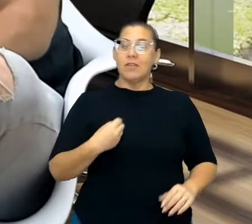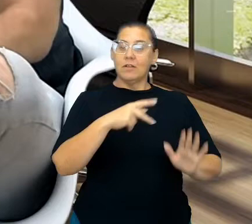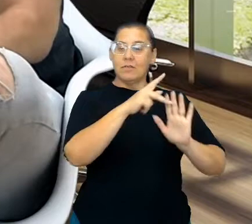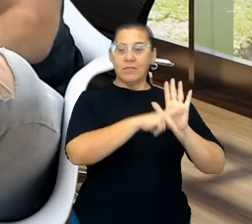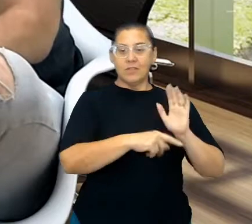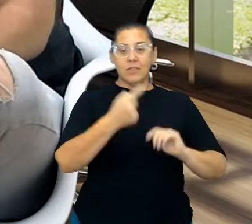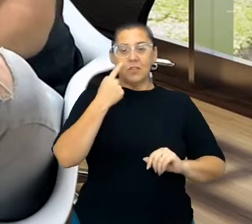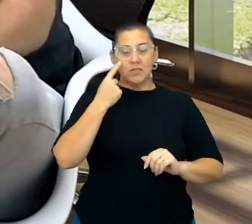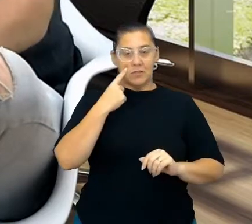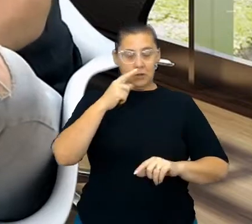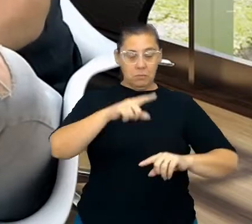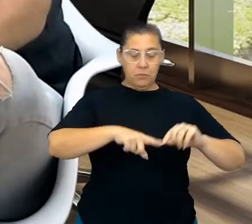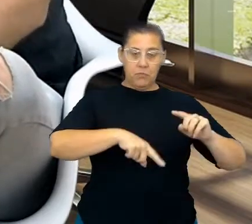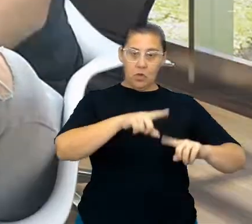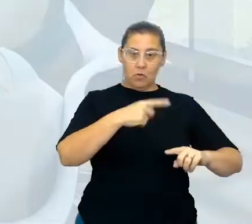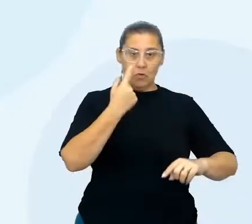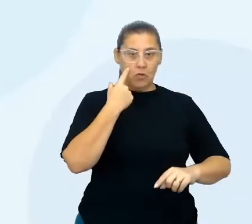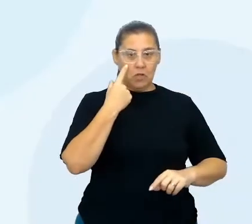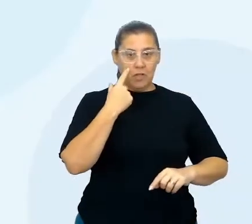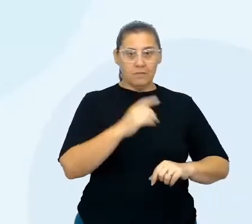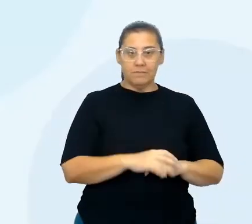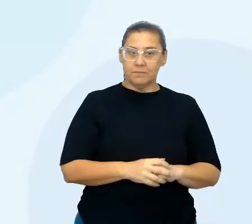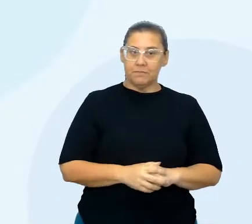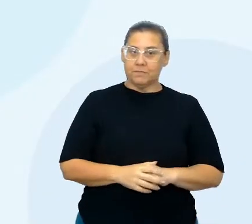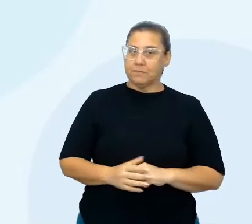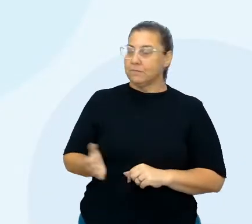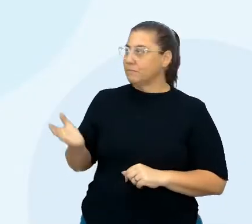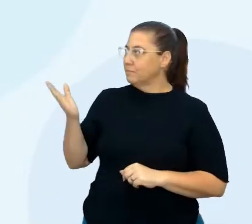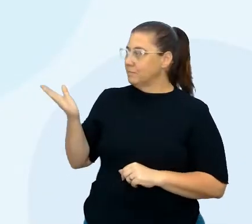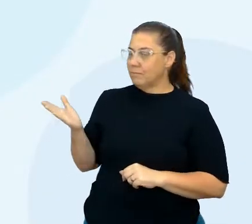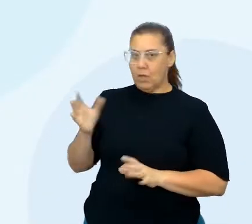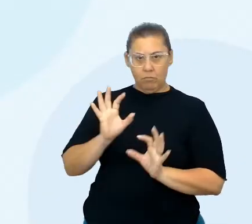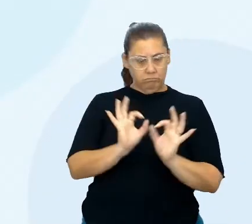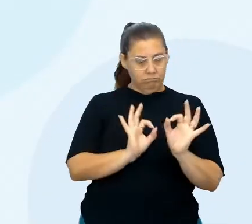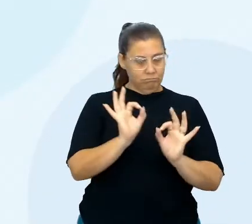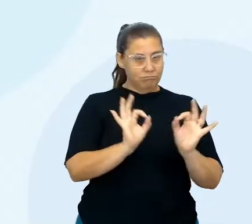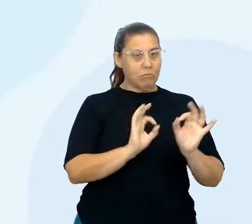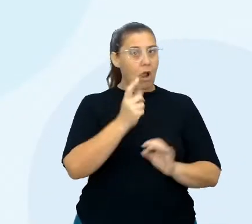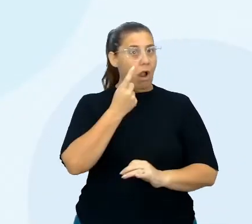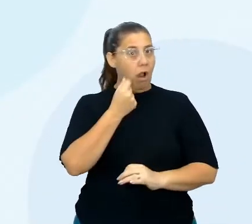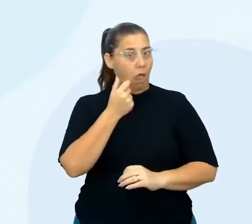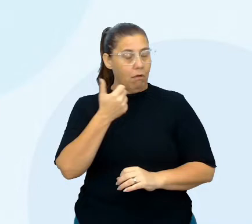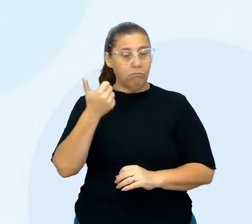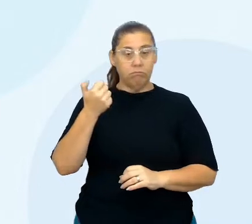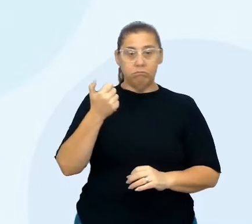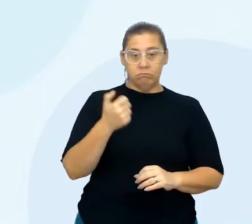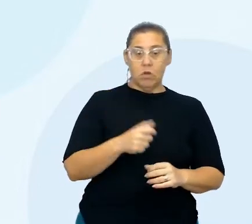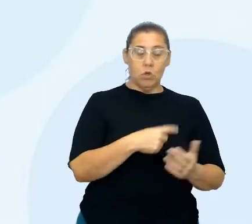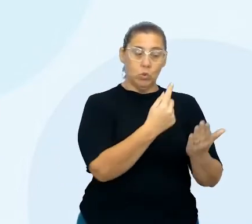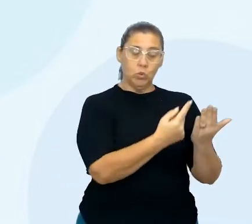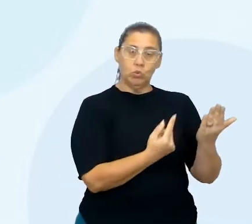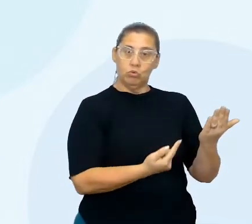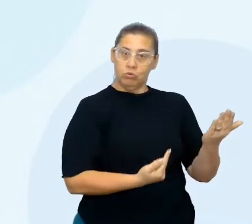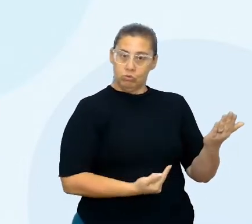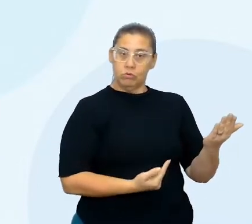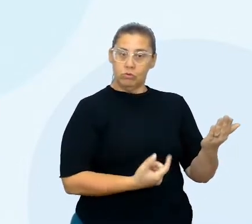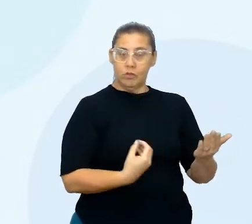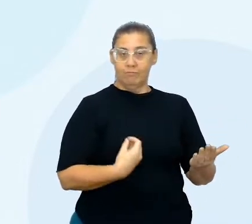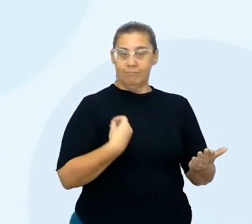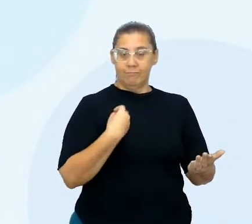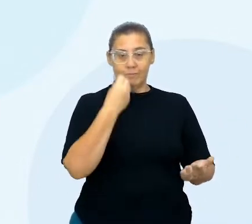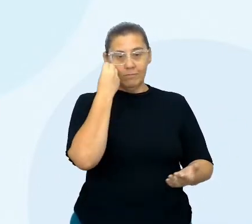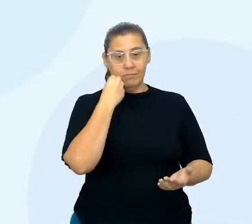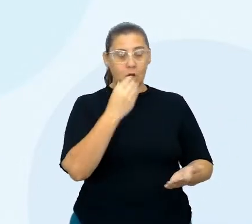separar os nossos materiais. Olha aí na tela para vocês, momento de organização, lápis e caneta na mão, diário de práticas e vivências